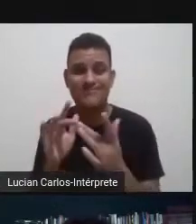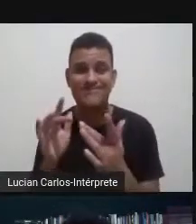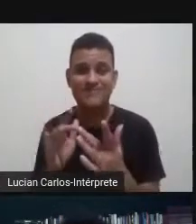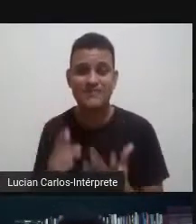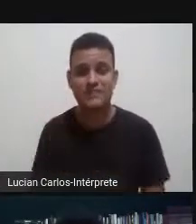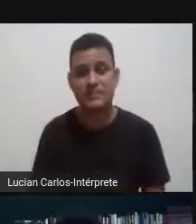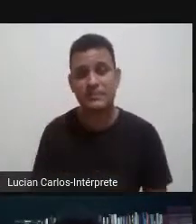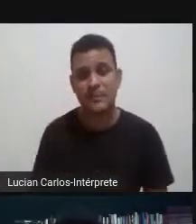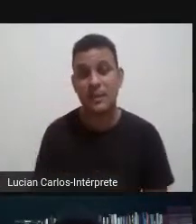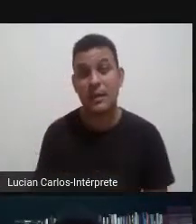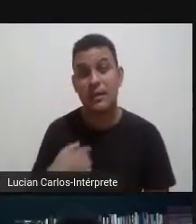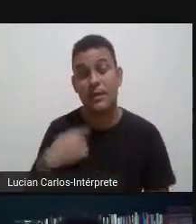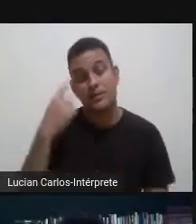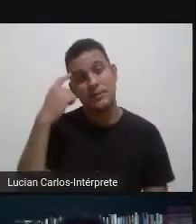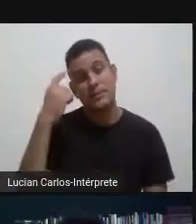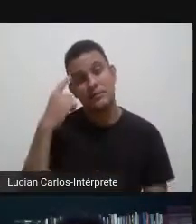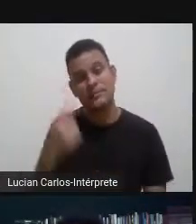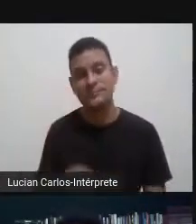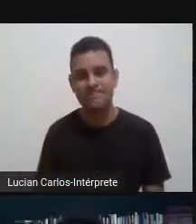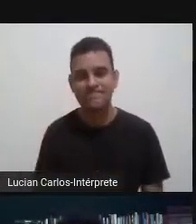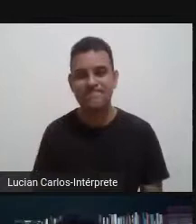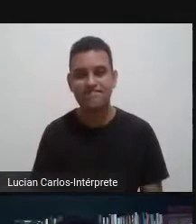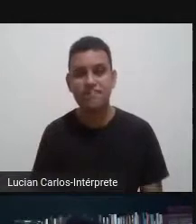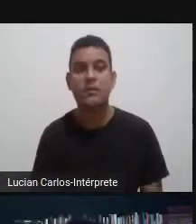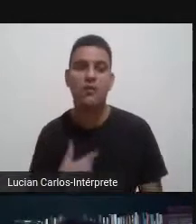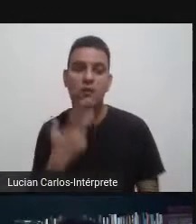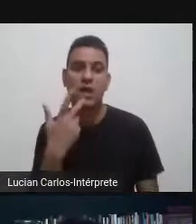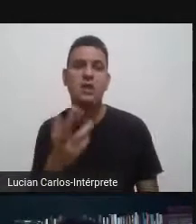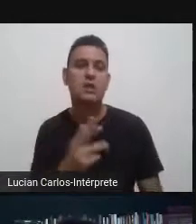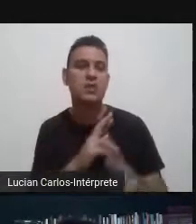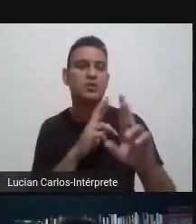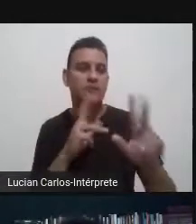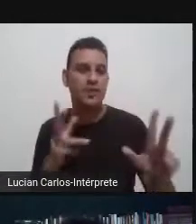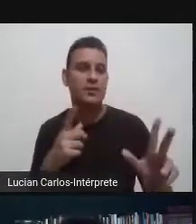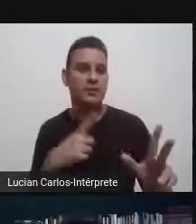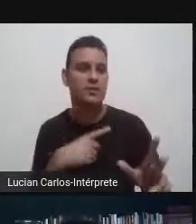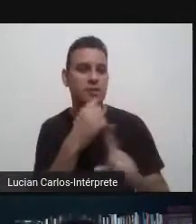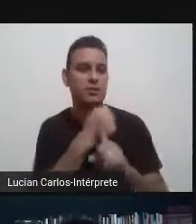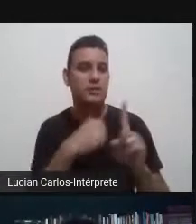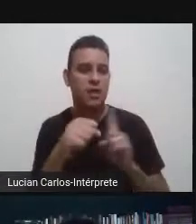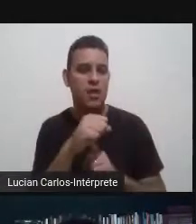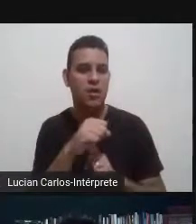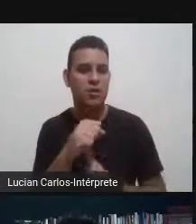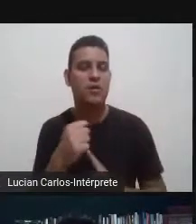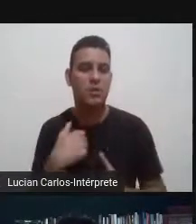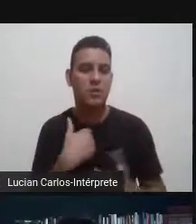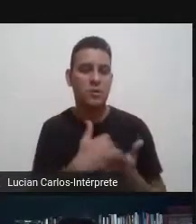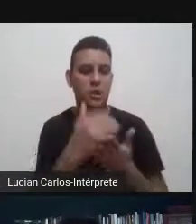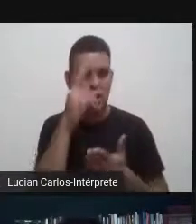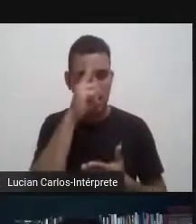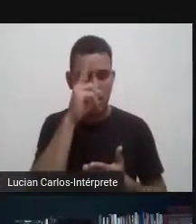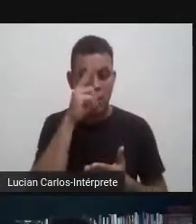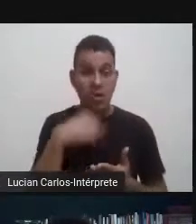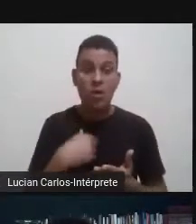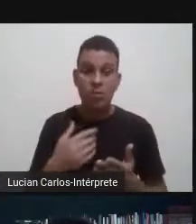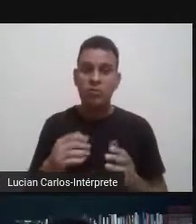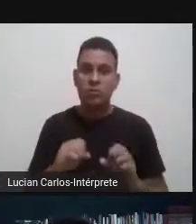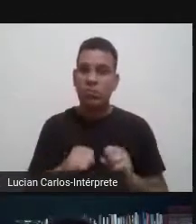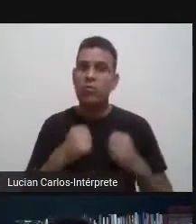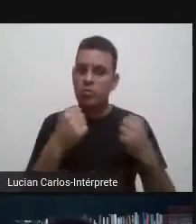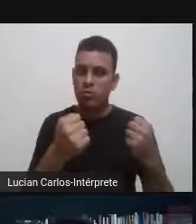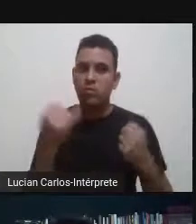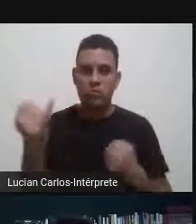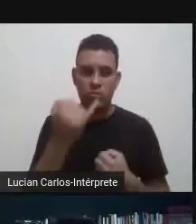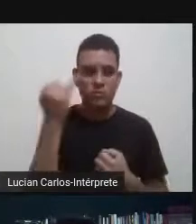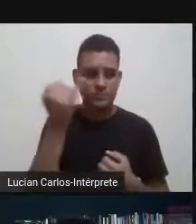eu comecei minha fala citando a questão das desigualdades, né, sociais, uma ação muito